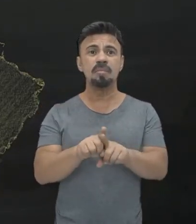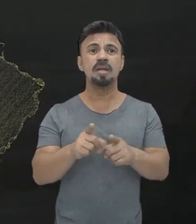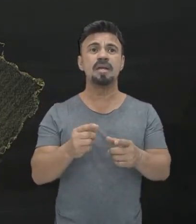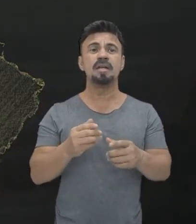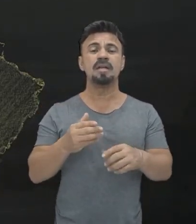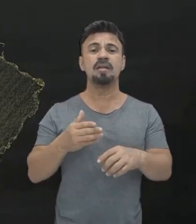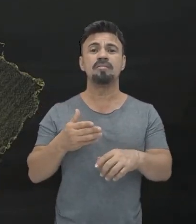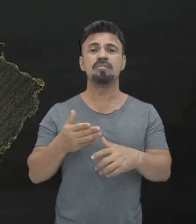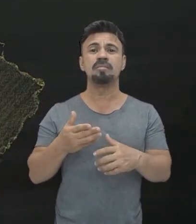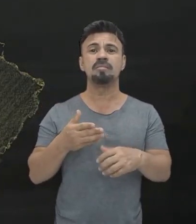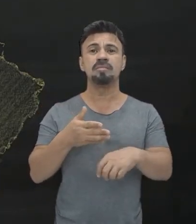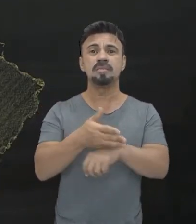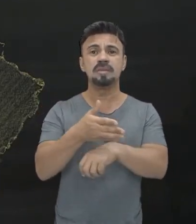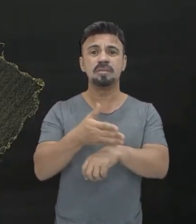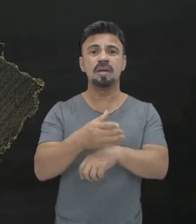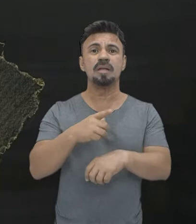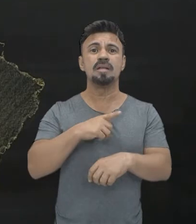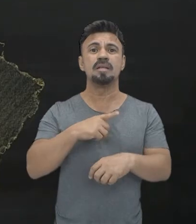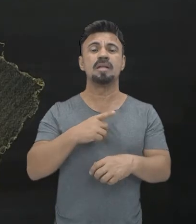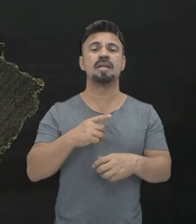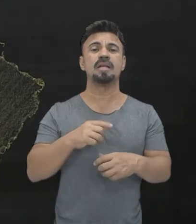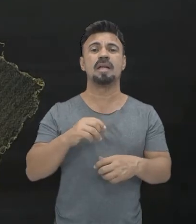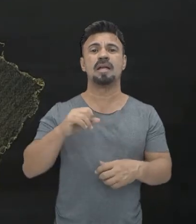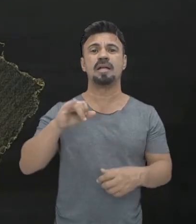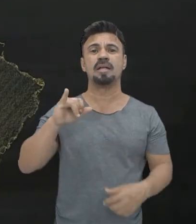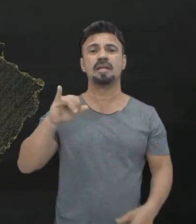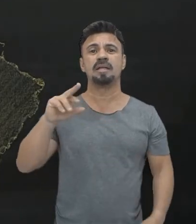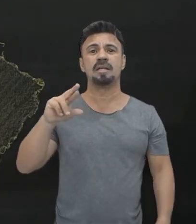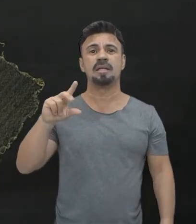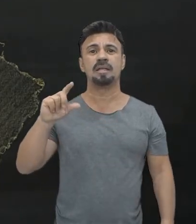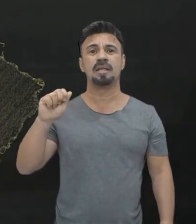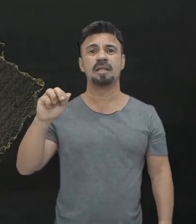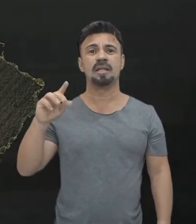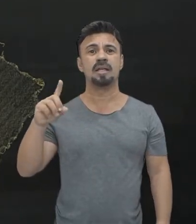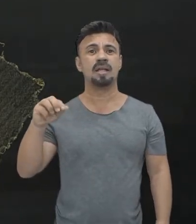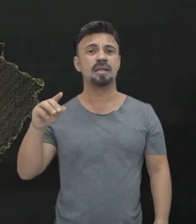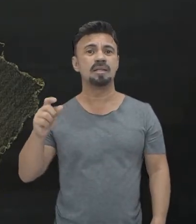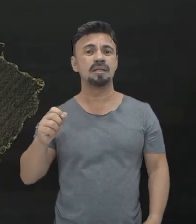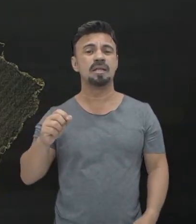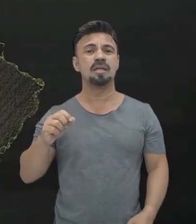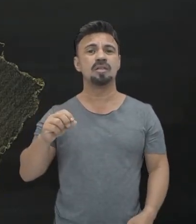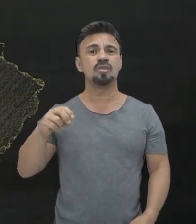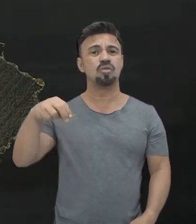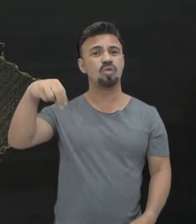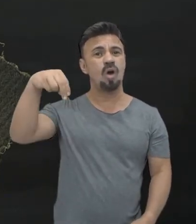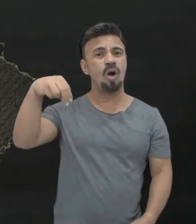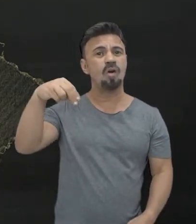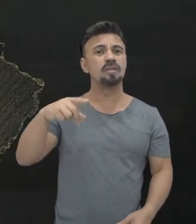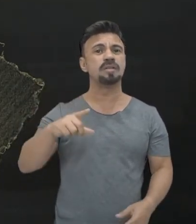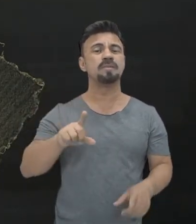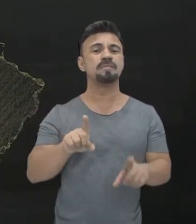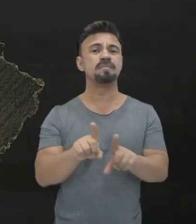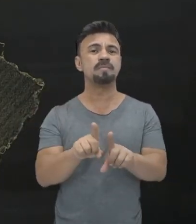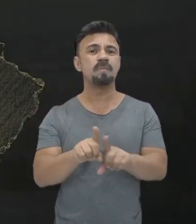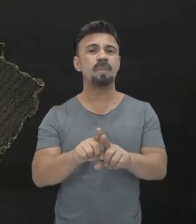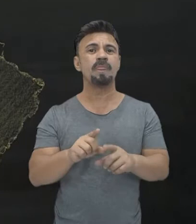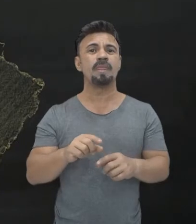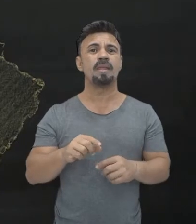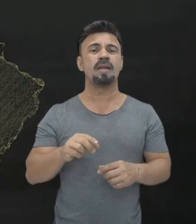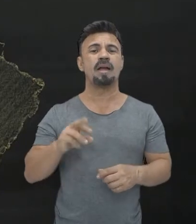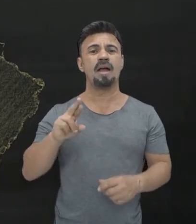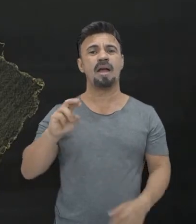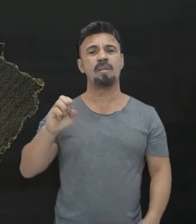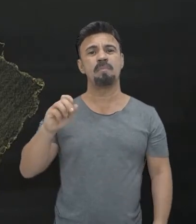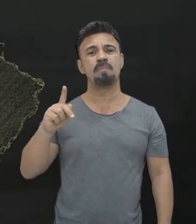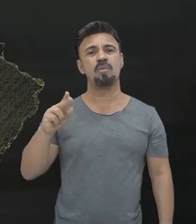parte alguns territórios da Irlanda do Norte, alguns territórios do próprio Eire, que é a parte da República da